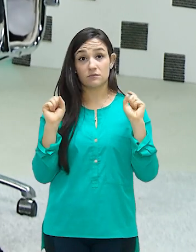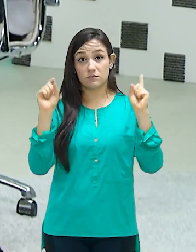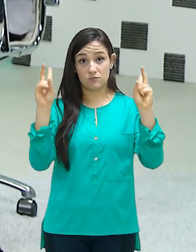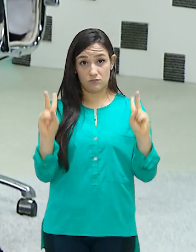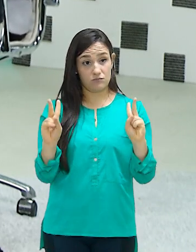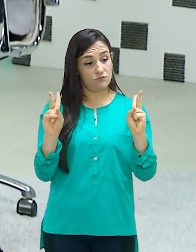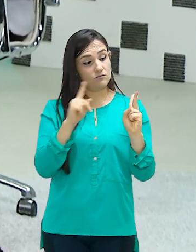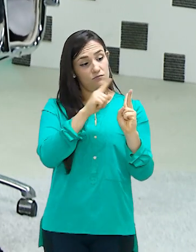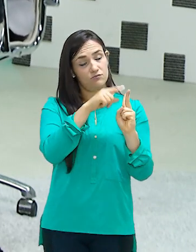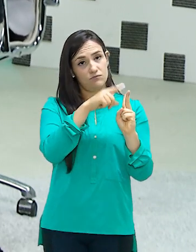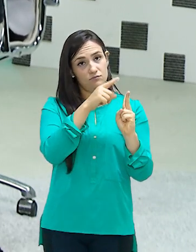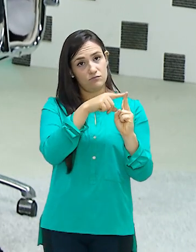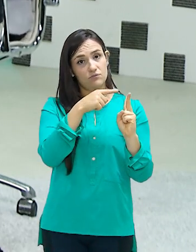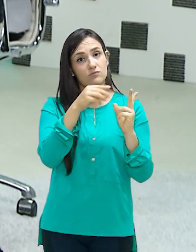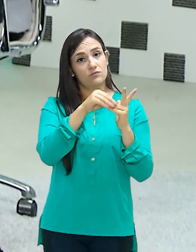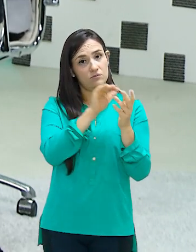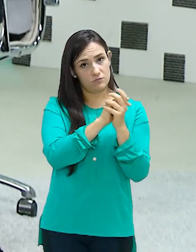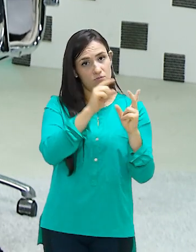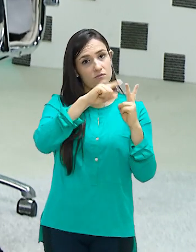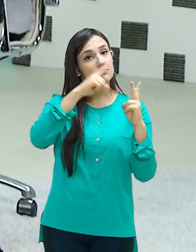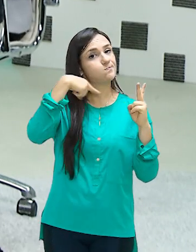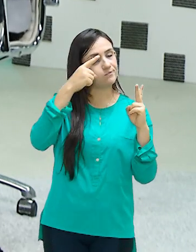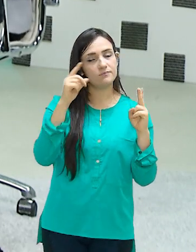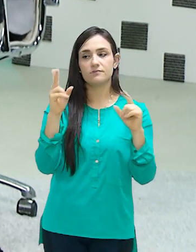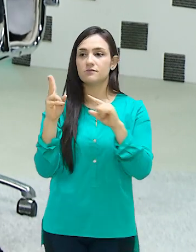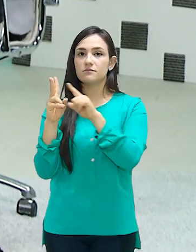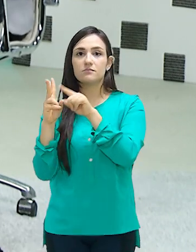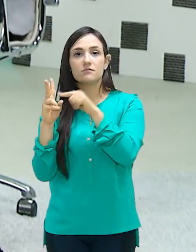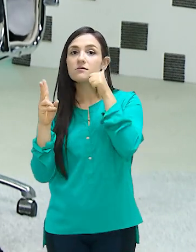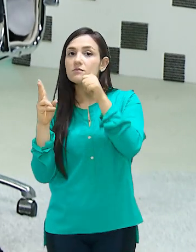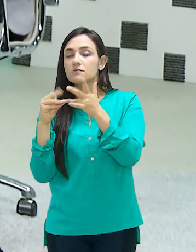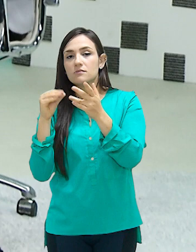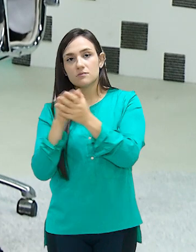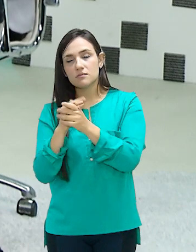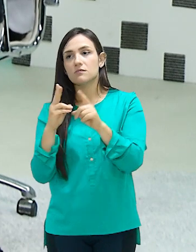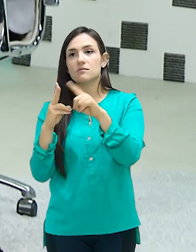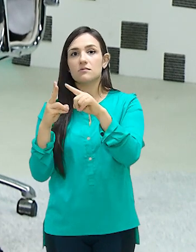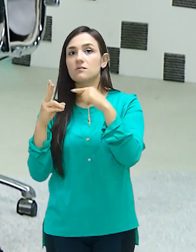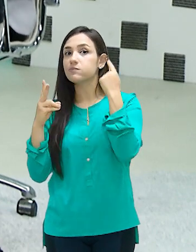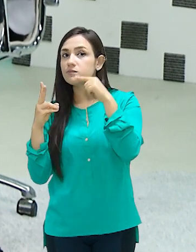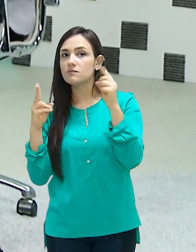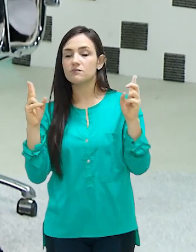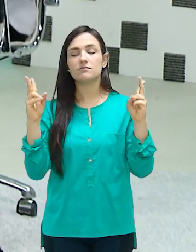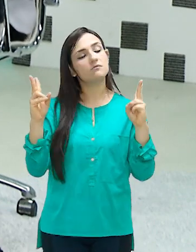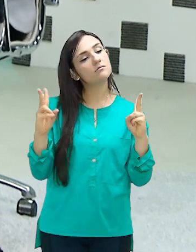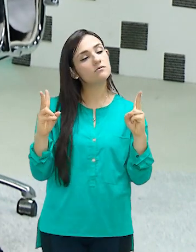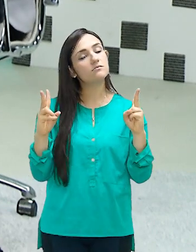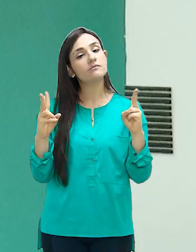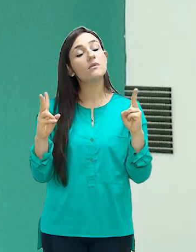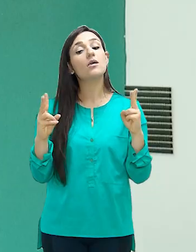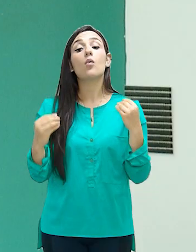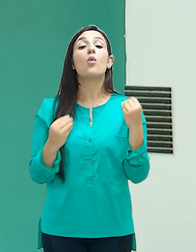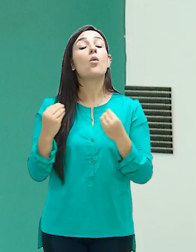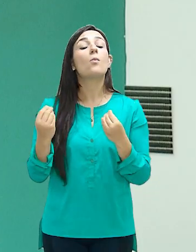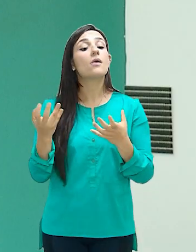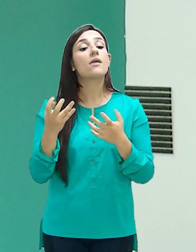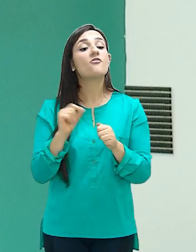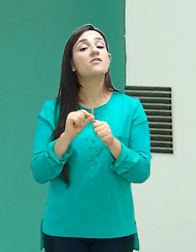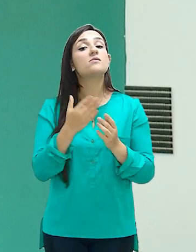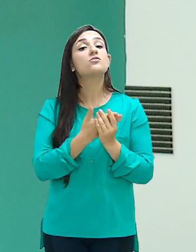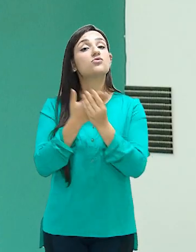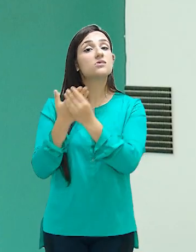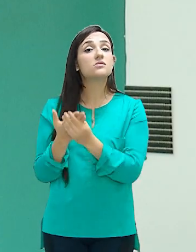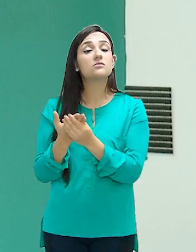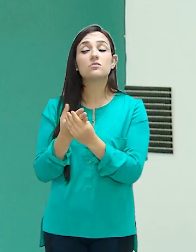vocês, tanto o marido como a esposa, como é que vocês querem caminhar com esse processo. A gente